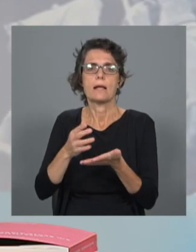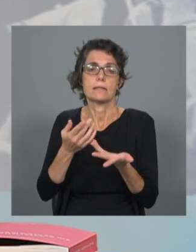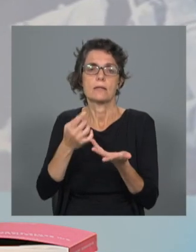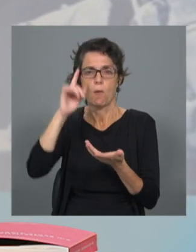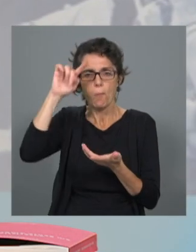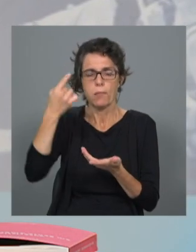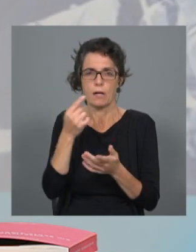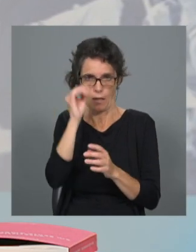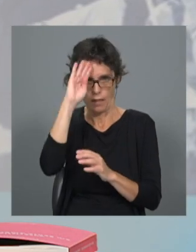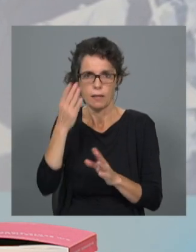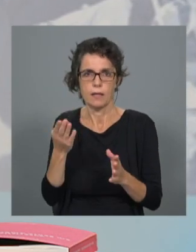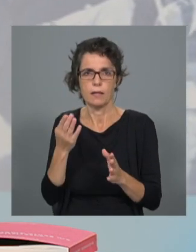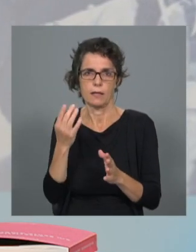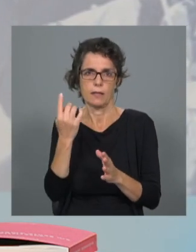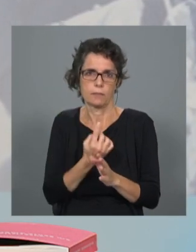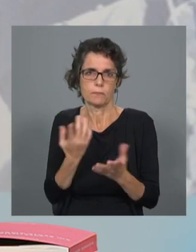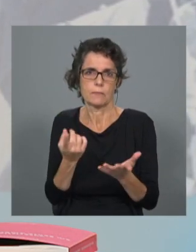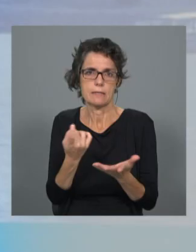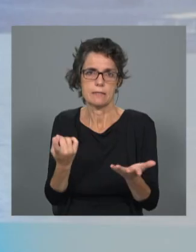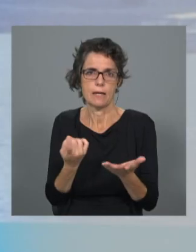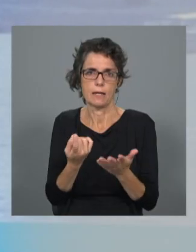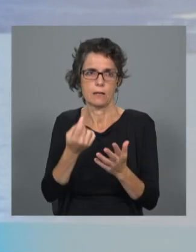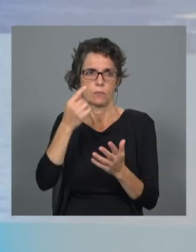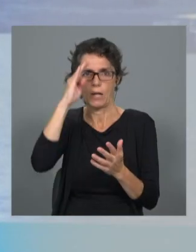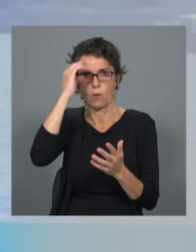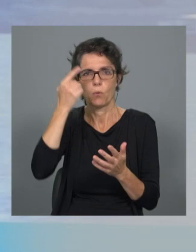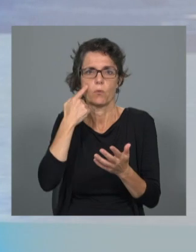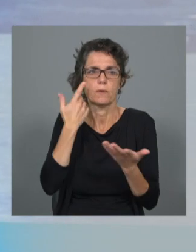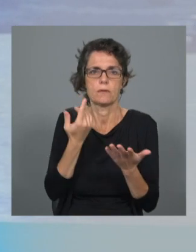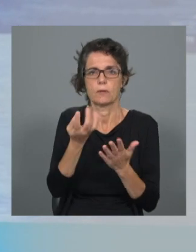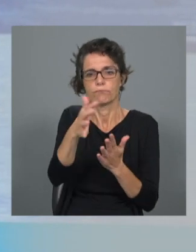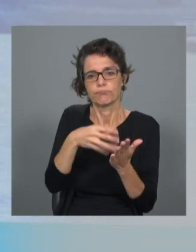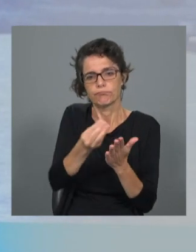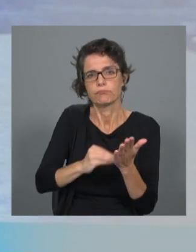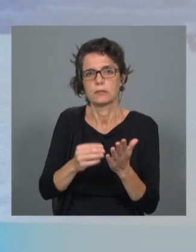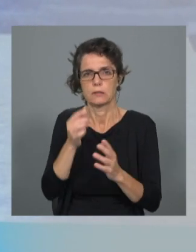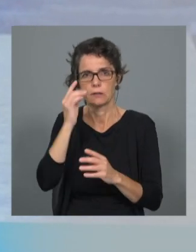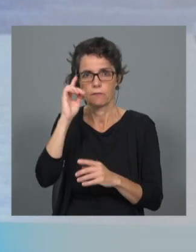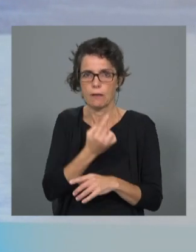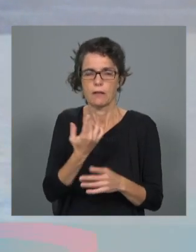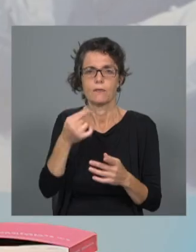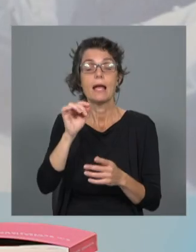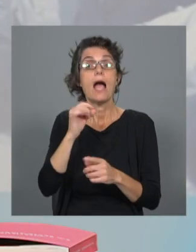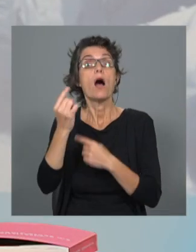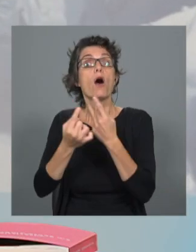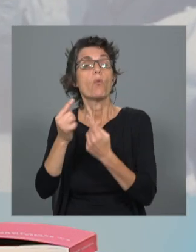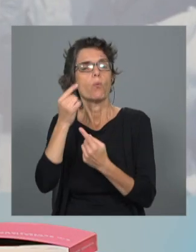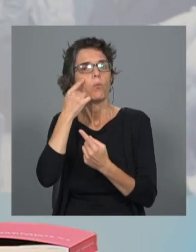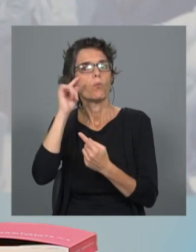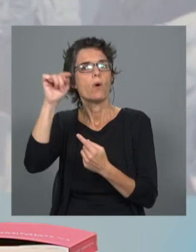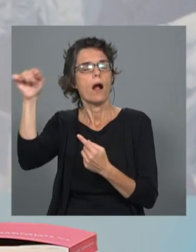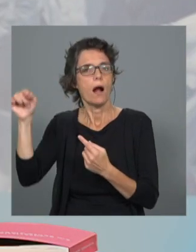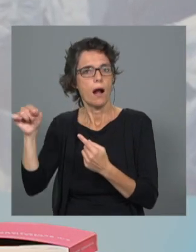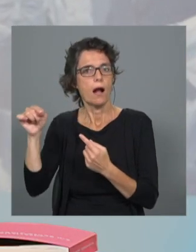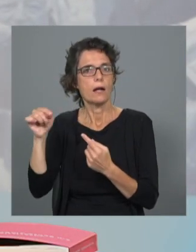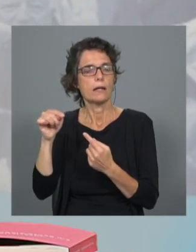têm que conseguir interpretar o que estão a ler. E há alguns que começaram esta formação intermédia, quiseram mais e foram para a Universidade